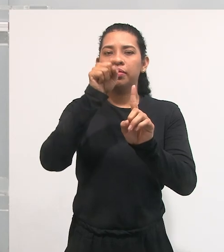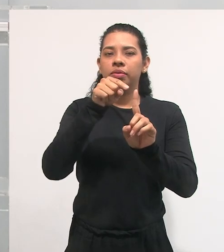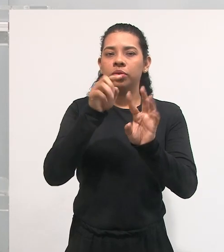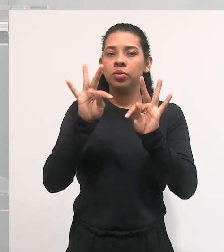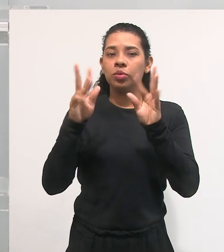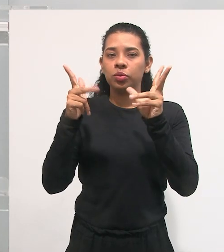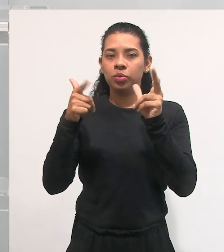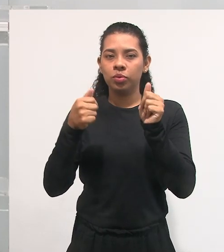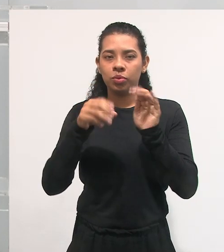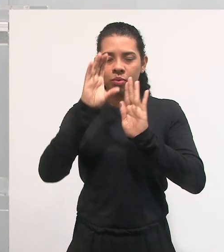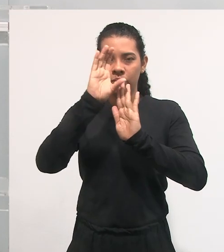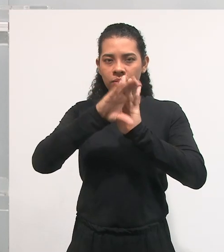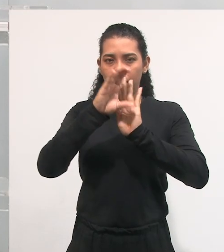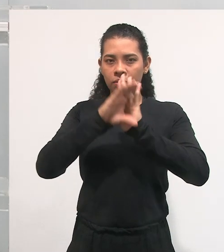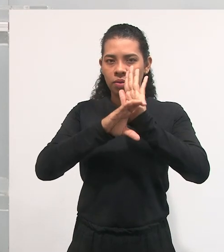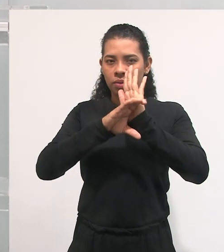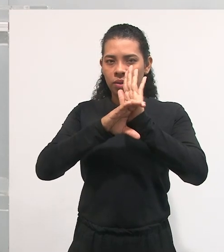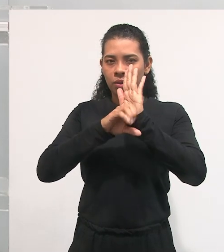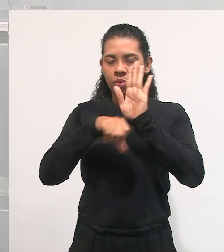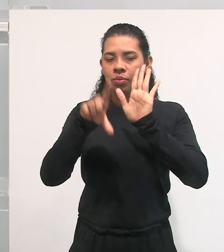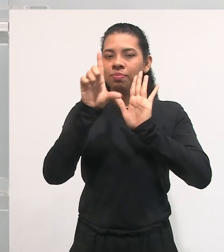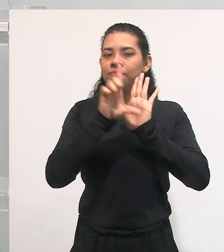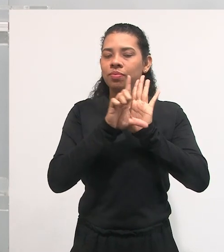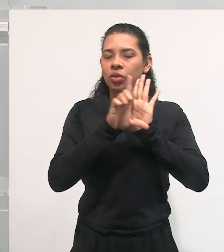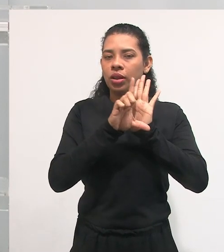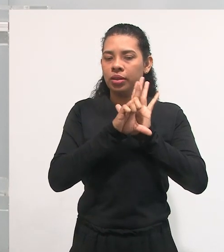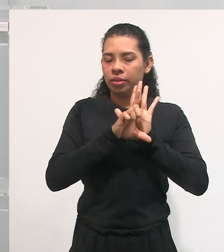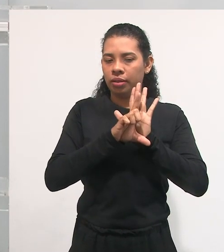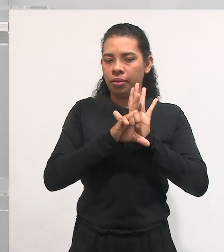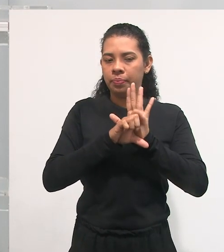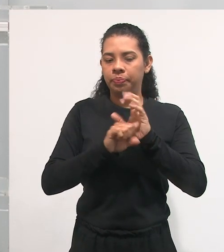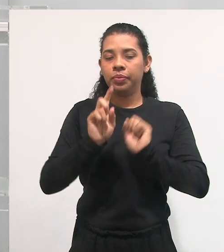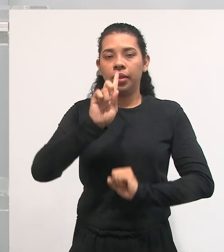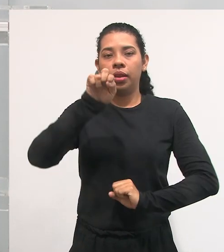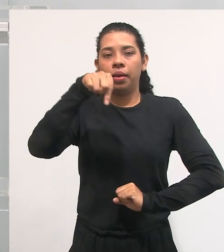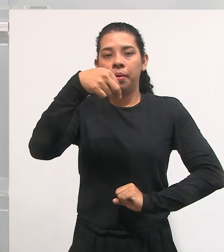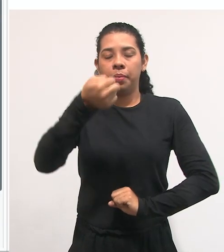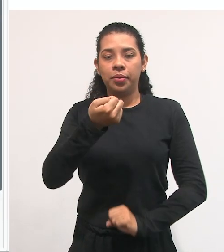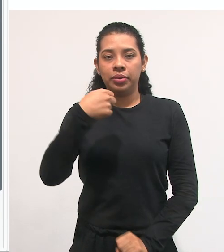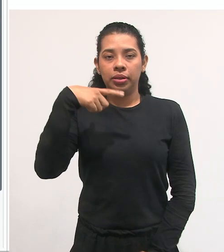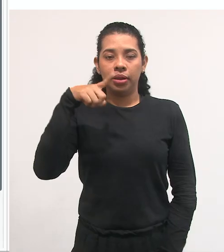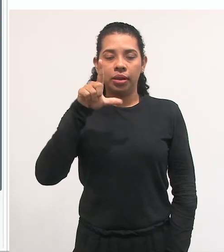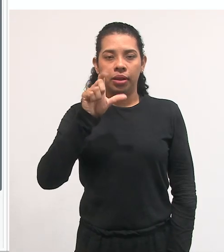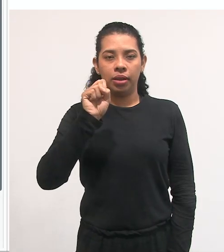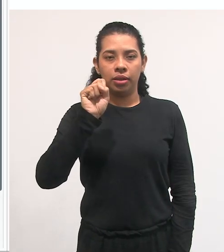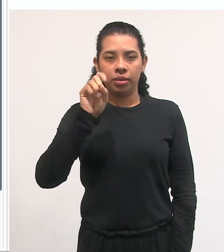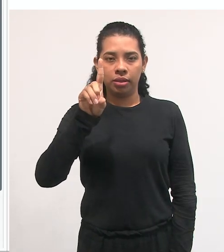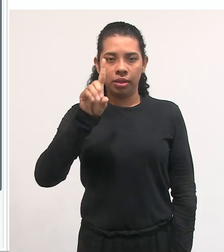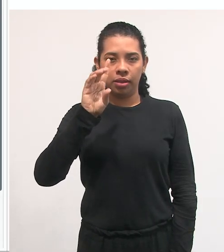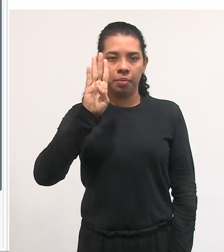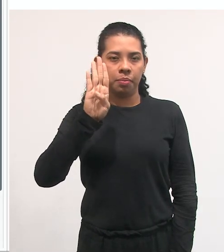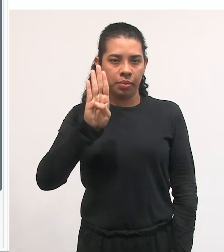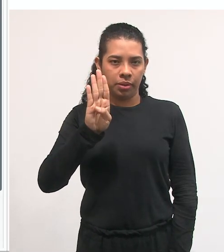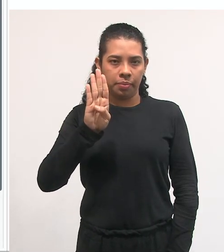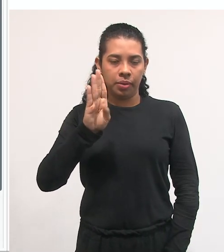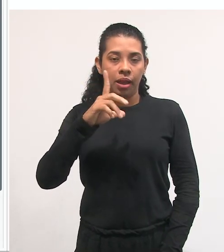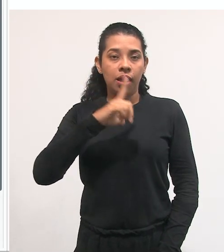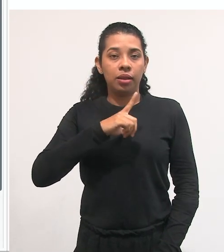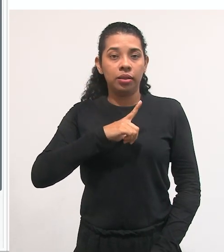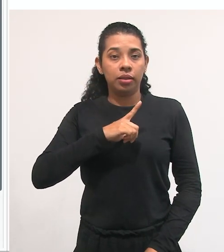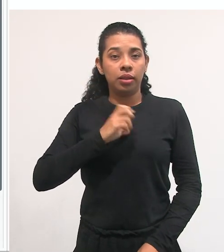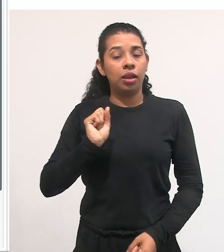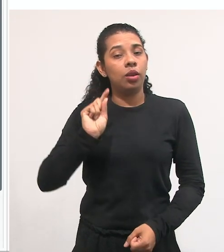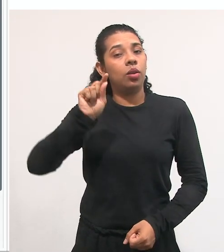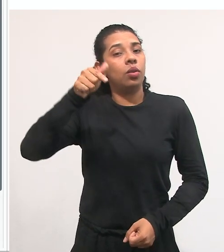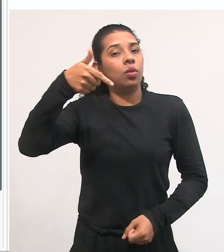prescrito na Lei de Diretrizes e Bases da Educação Nacional. Depois da LDB, a gente vem para um documento que a gente